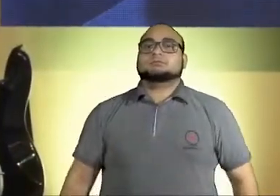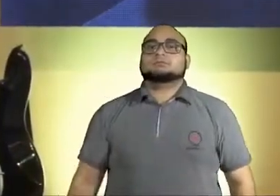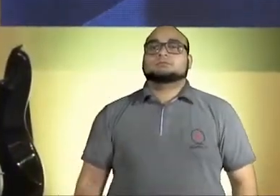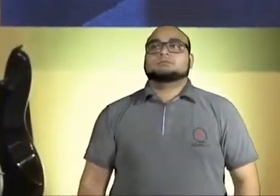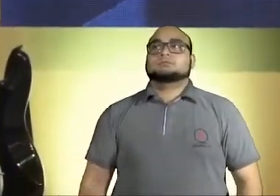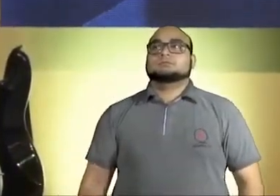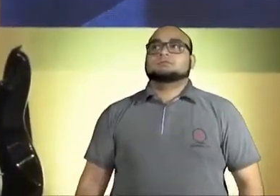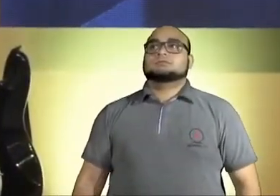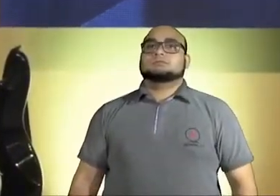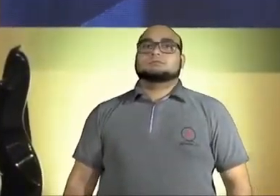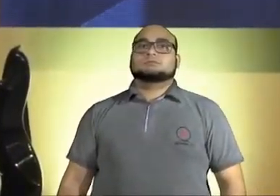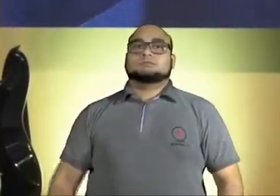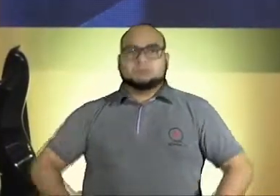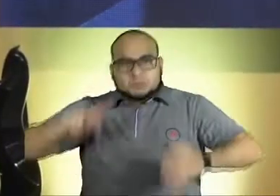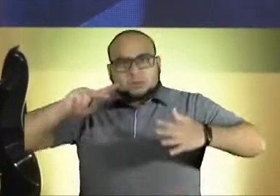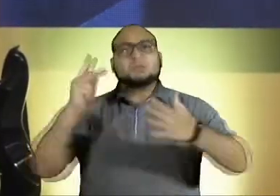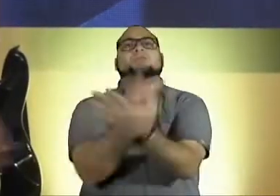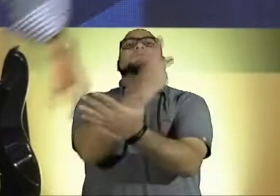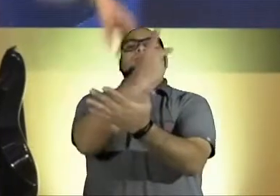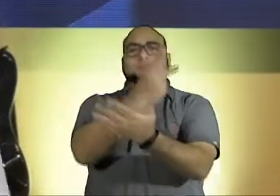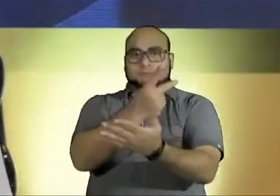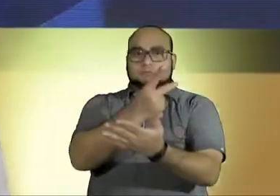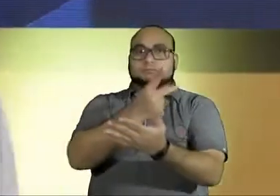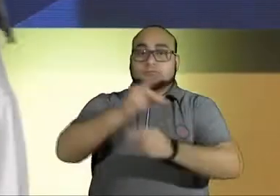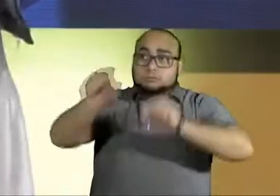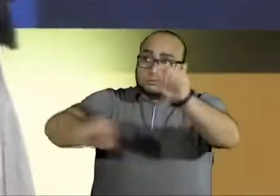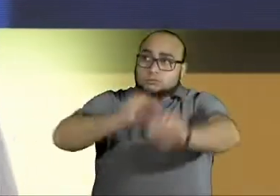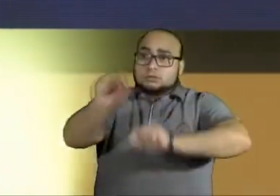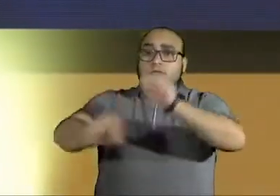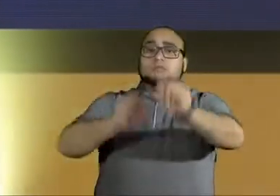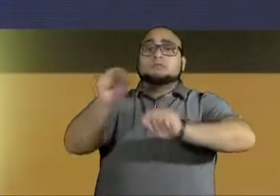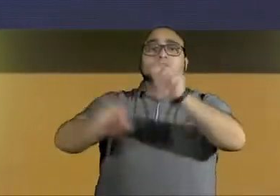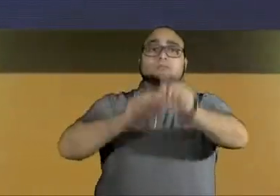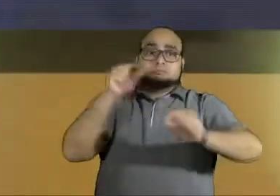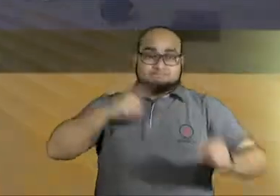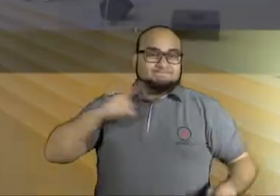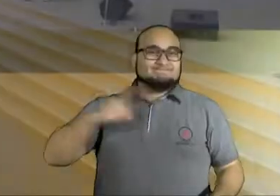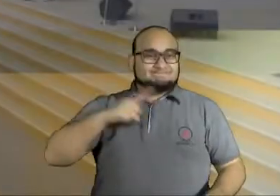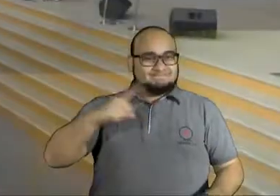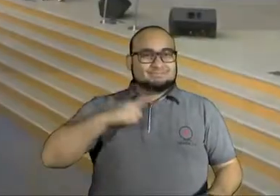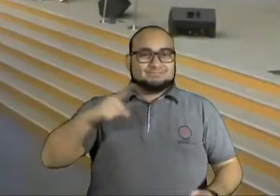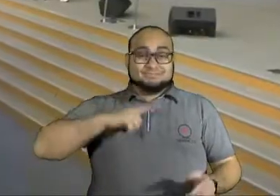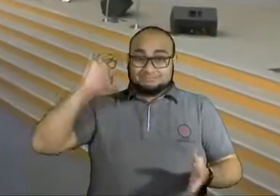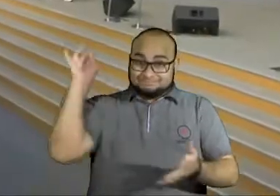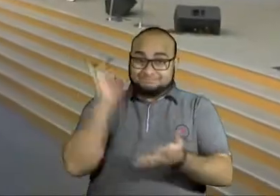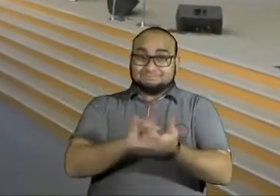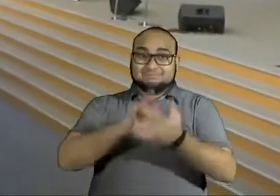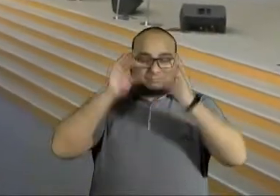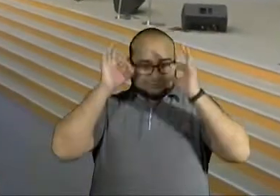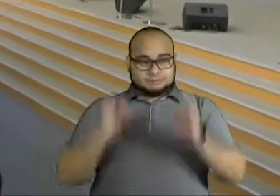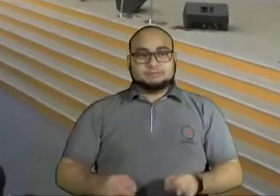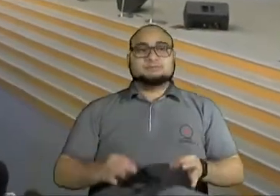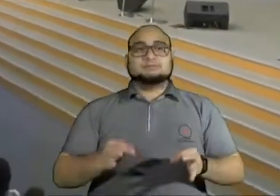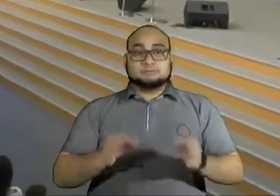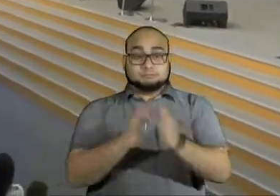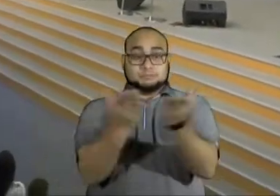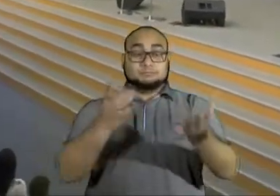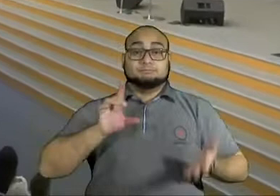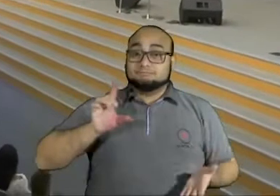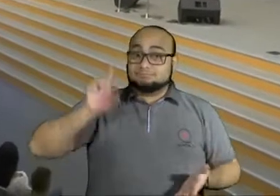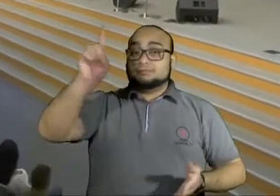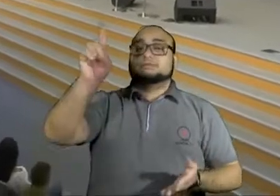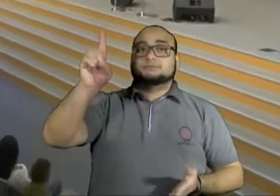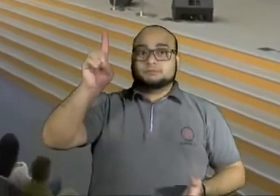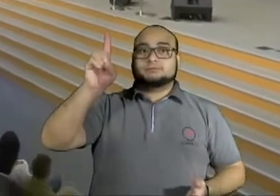quando isto acontecer, o quê? Eu tiver consciência do que a palavra de Deus garante ao meu